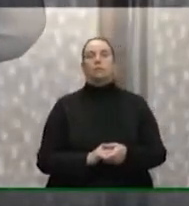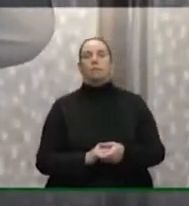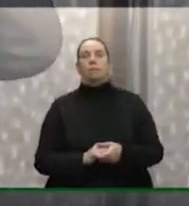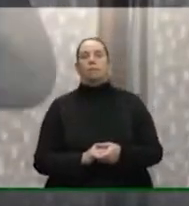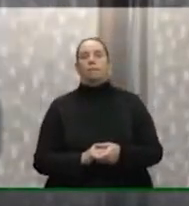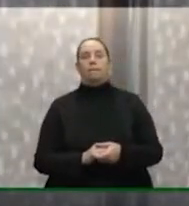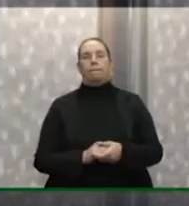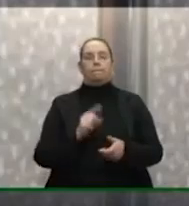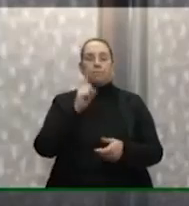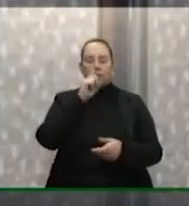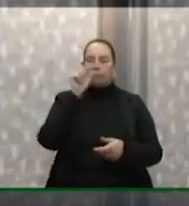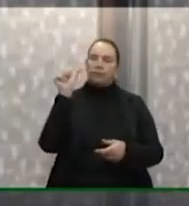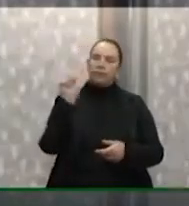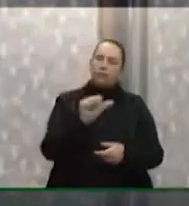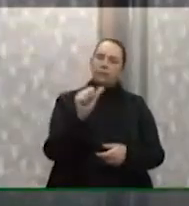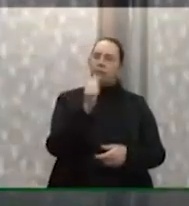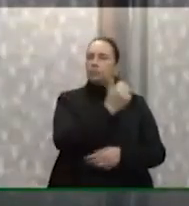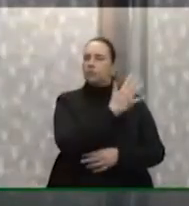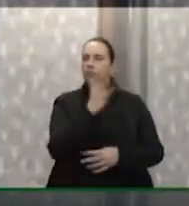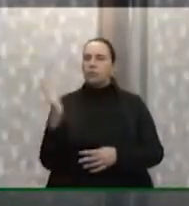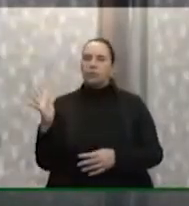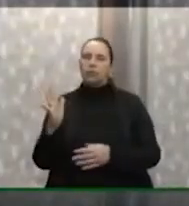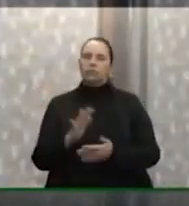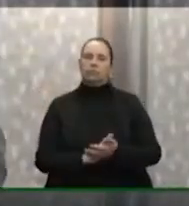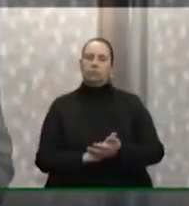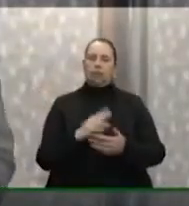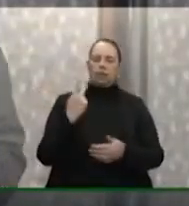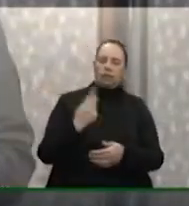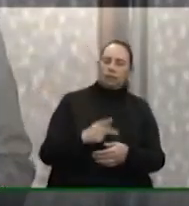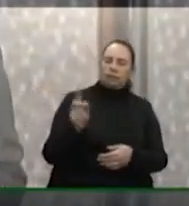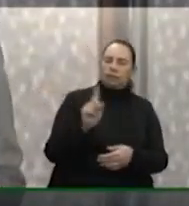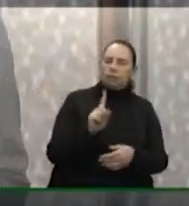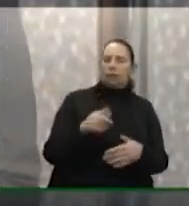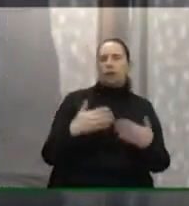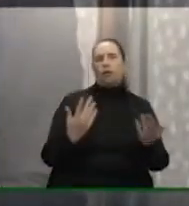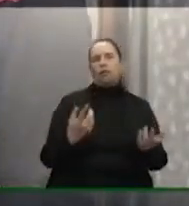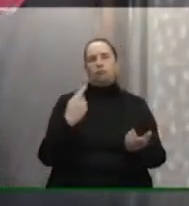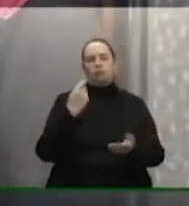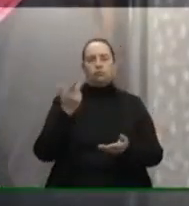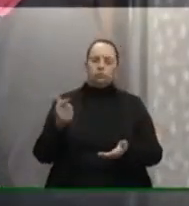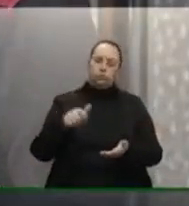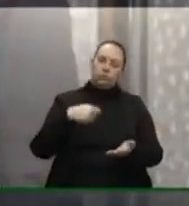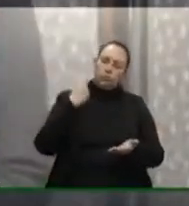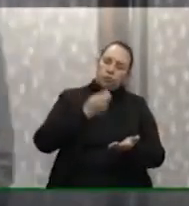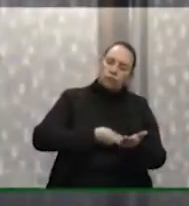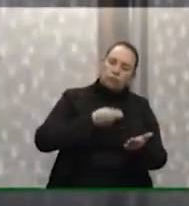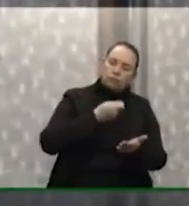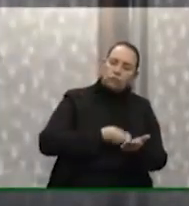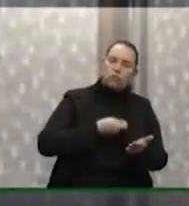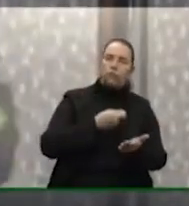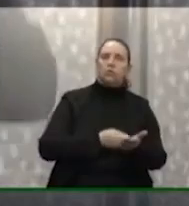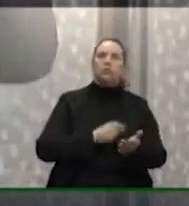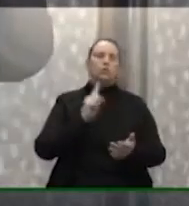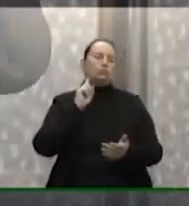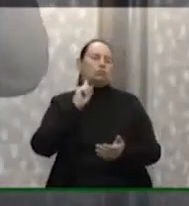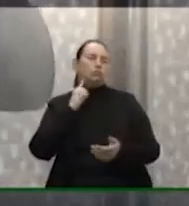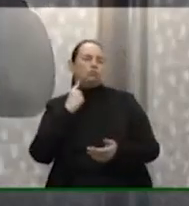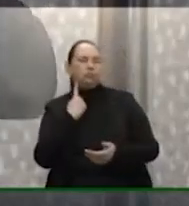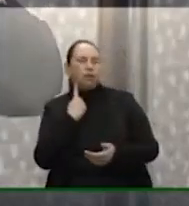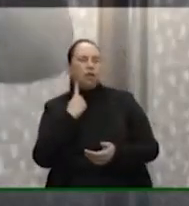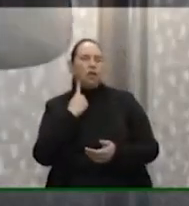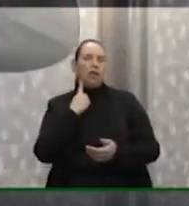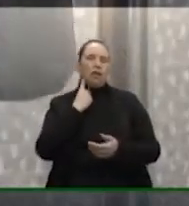essa crise ambiental dizia não aqui não de novo há uma tentativa de todo esse entulho das enchentes ser